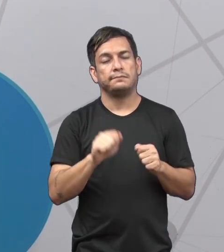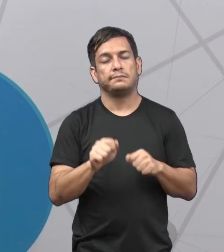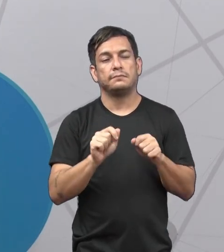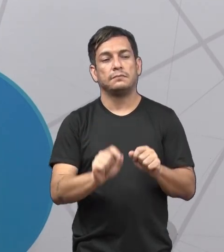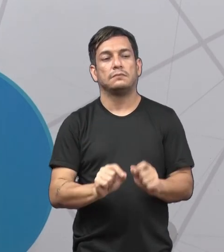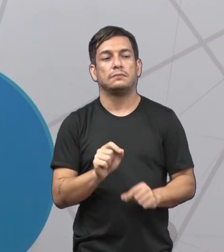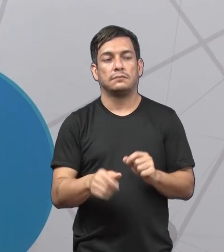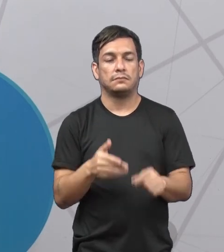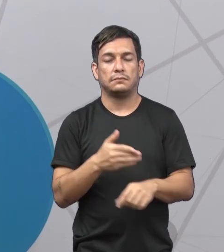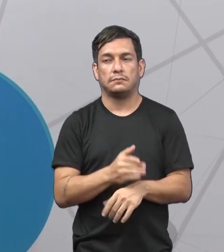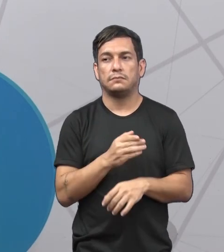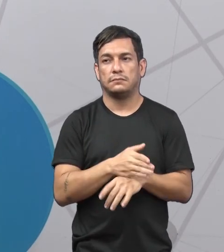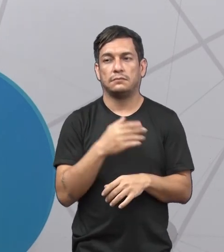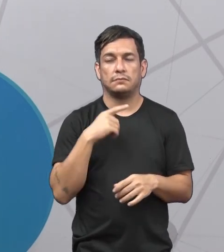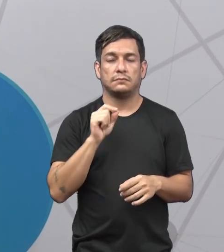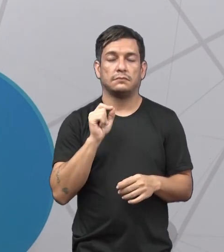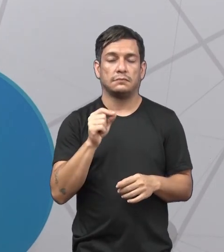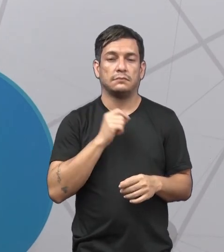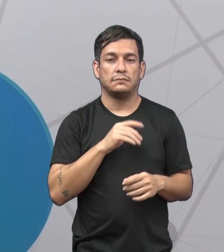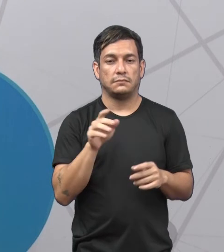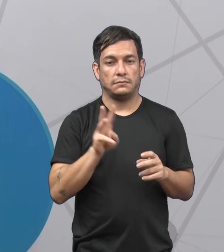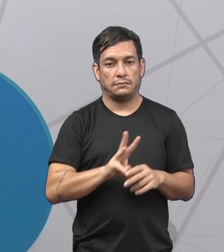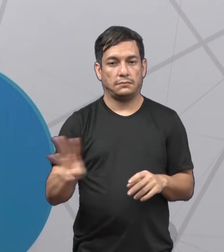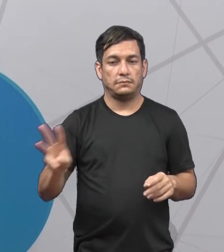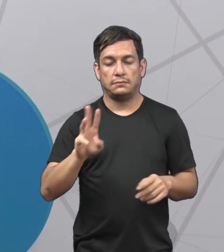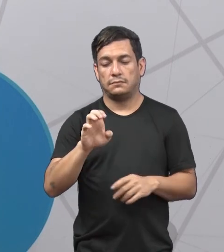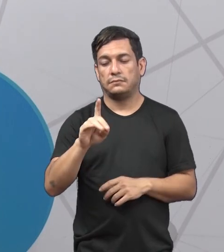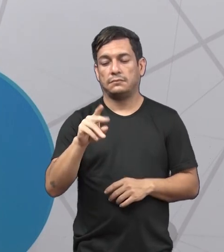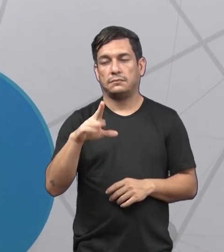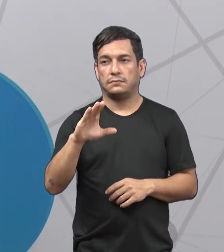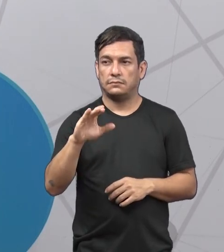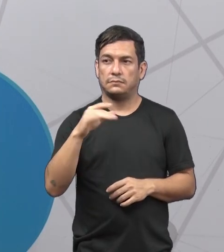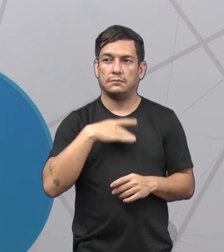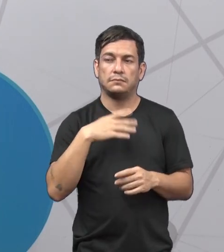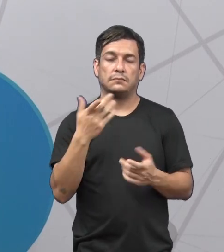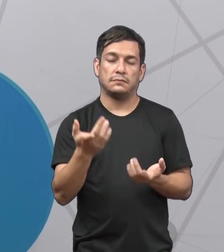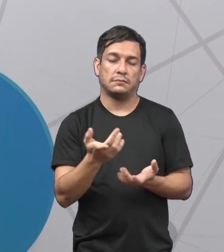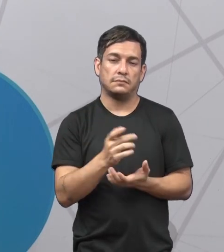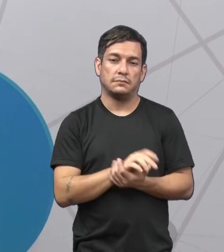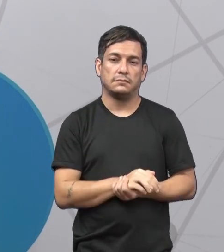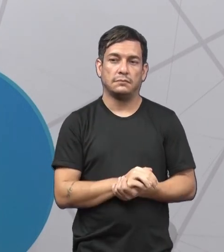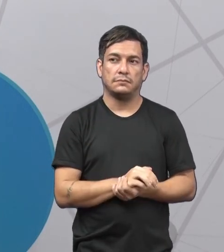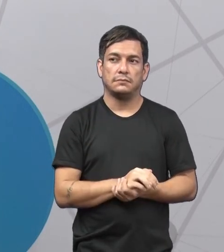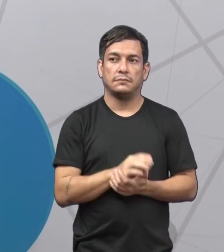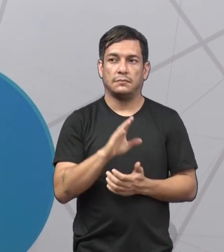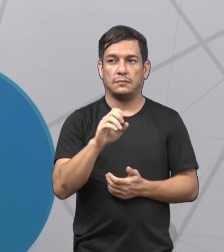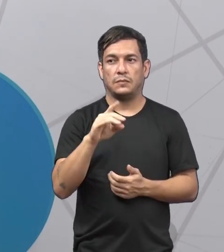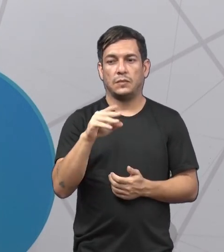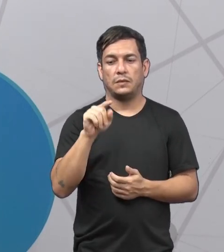podem acessar aí a plataforma Educ no endereço eletrônico